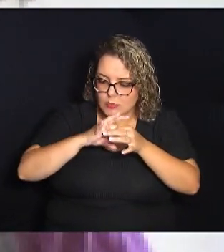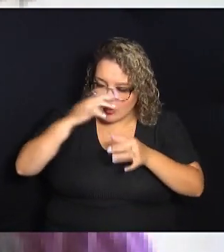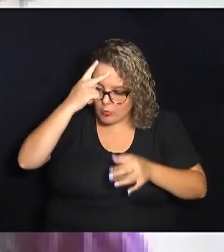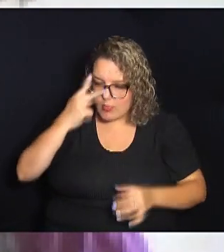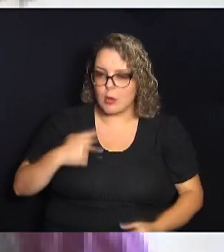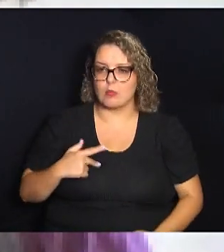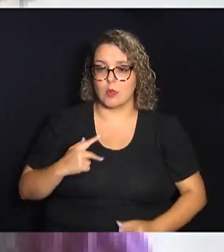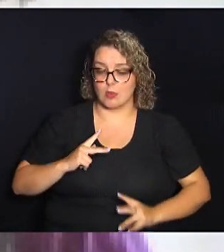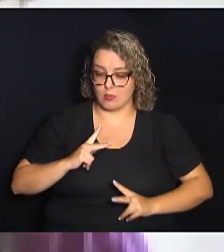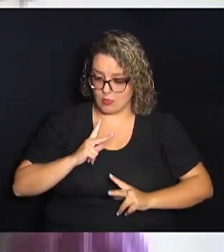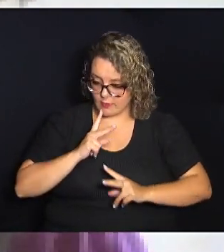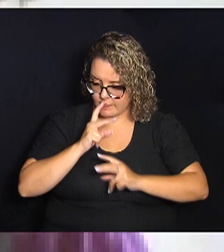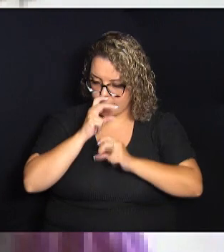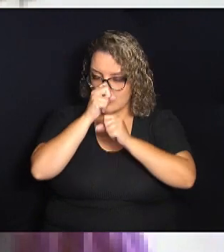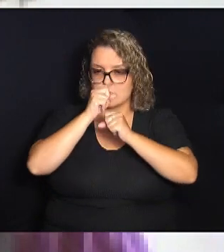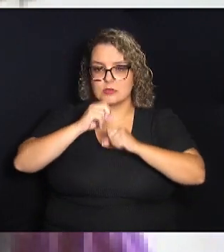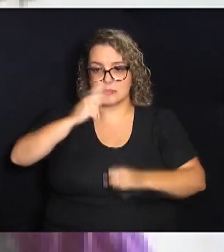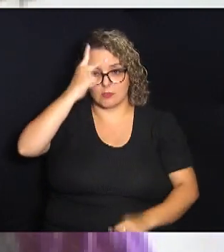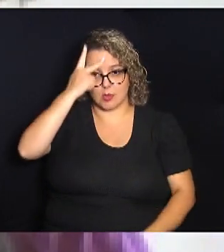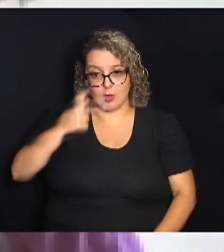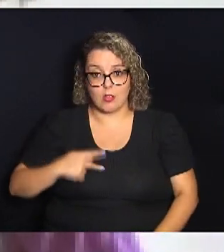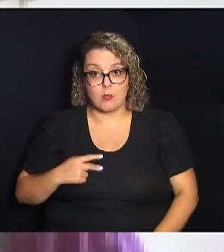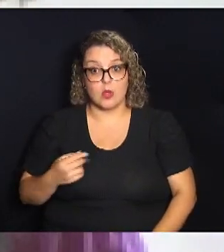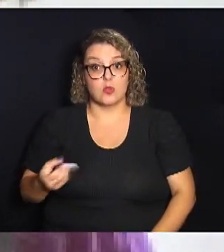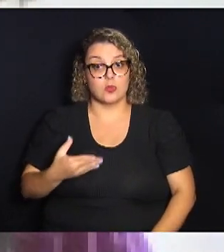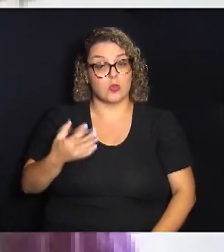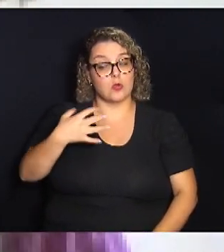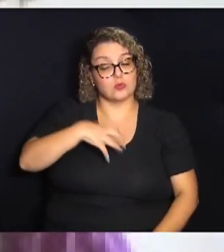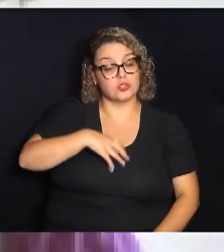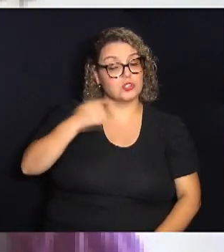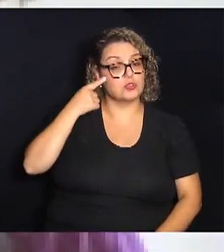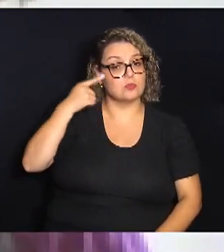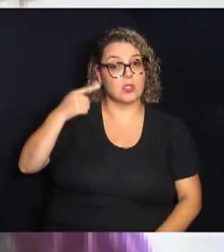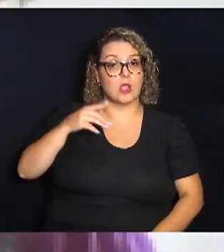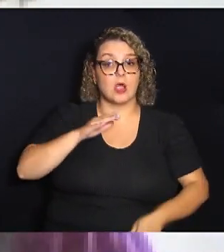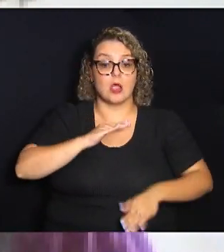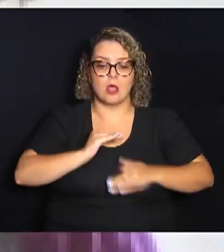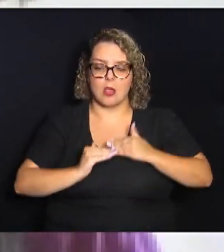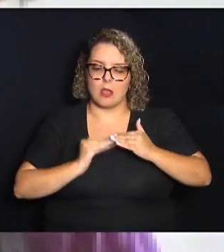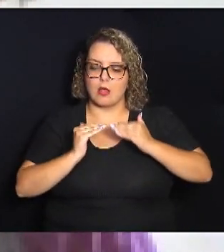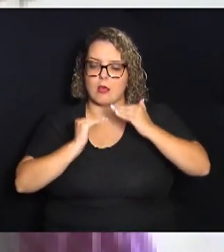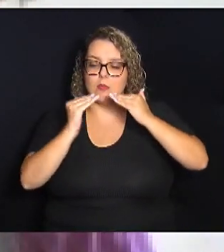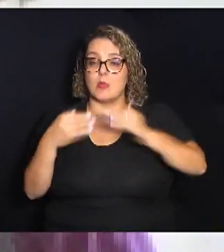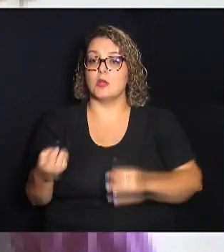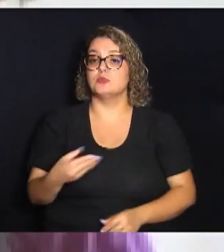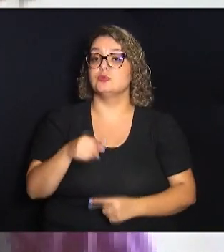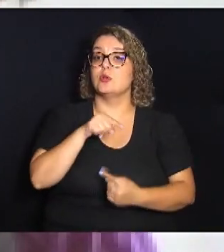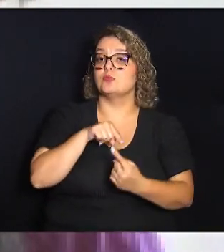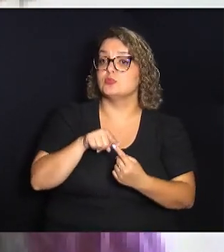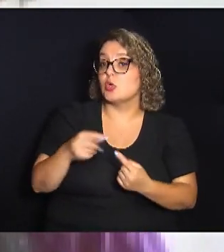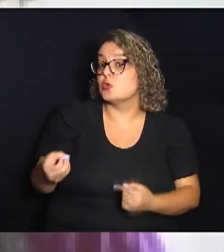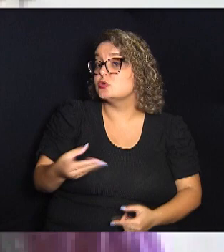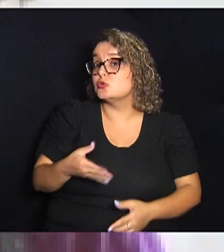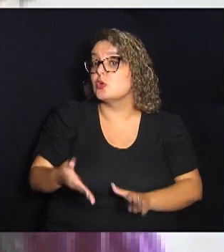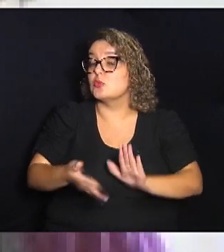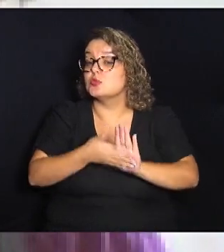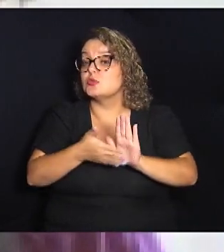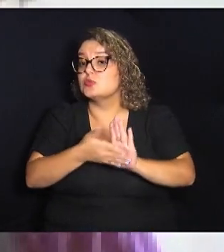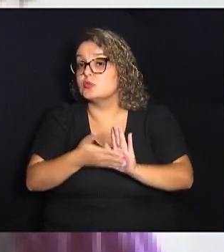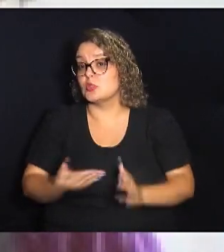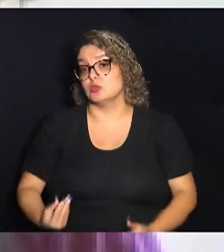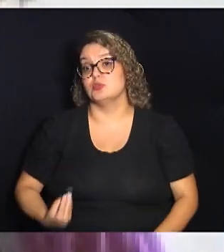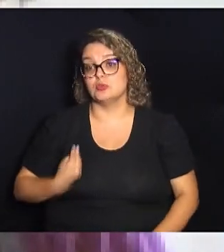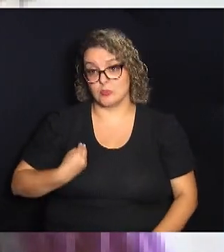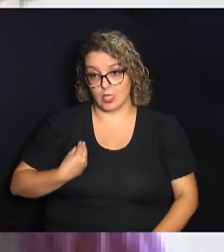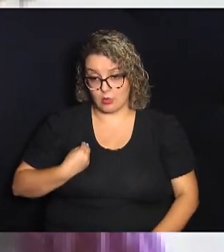suas forças, criar novas formas de pensar, ajudar a mulher a construir novos objetivos, novos propósitos de vida,